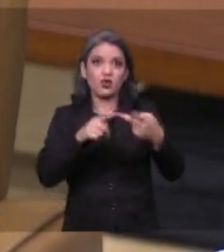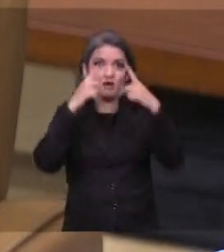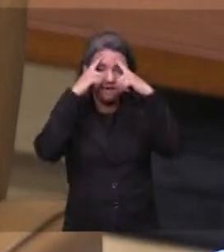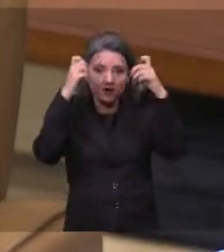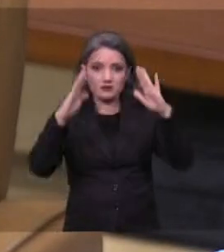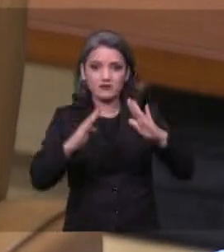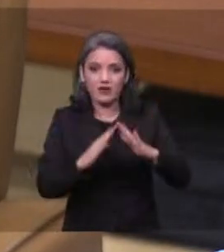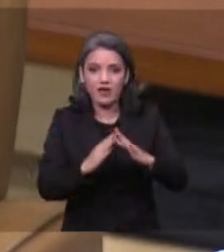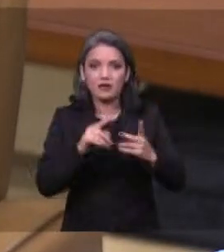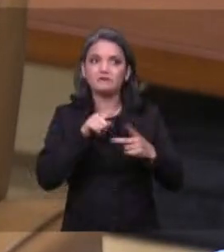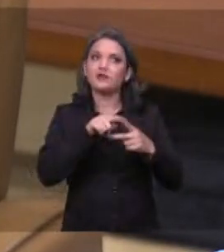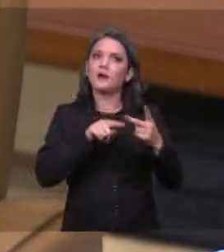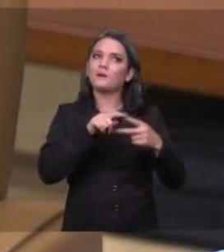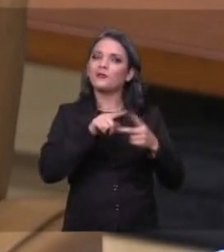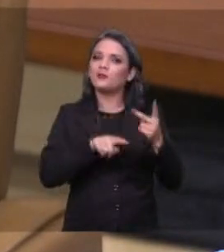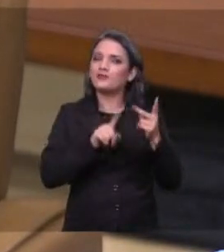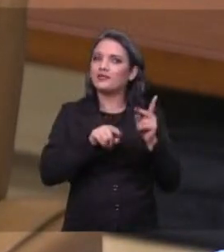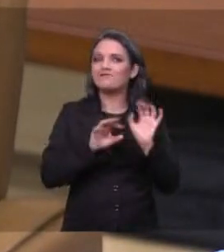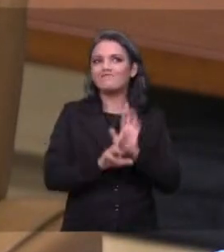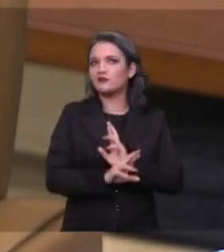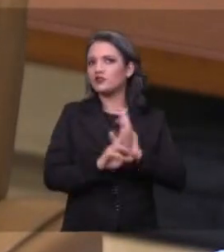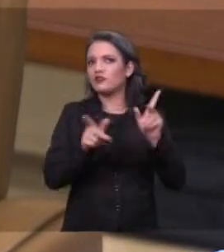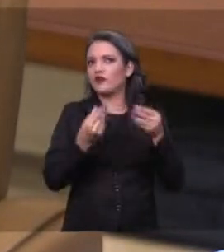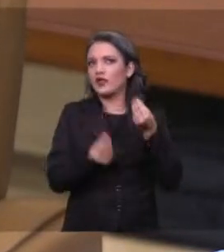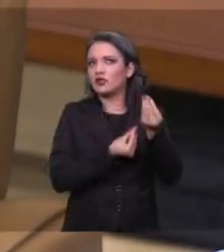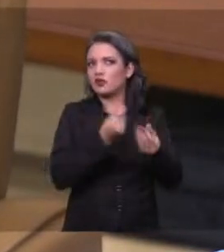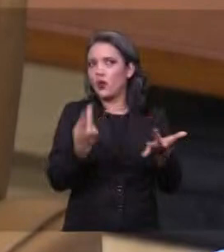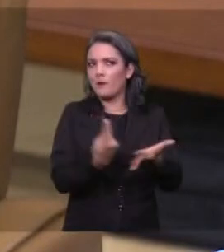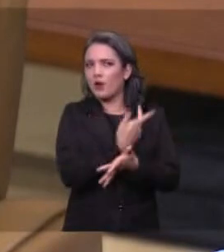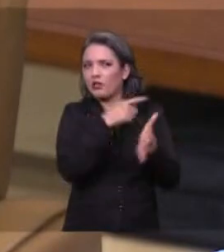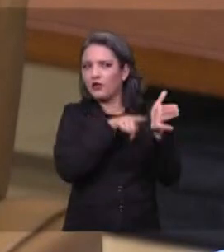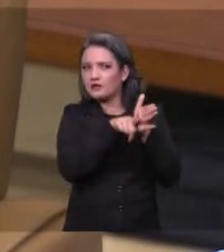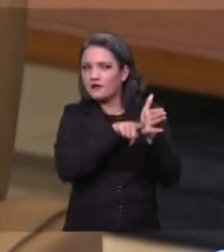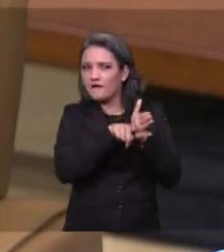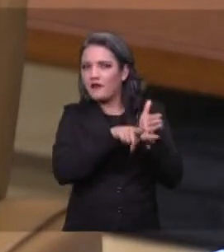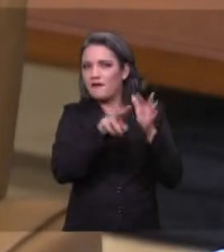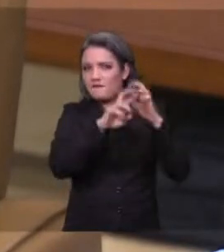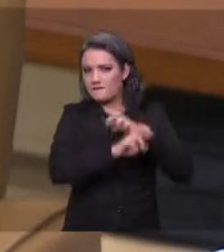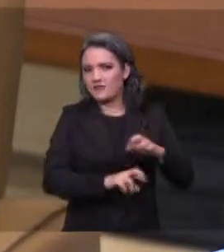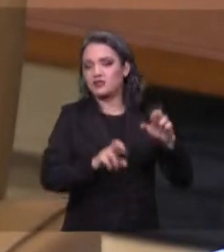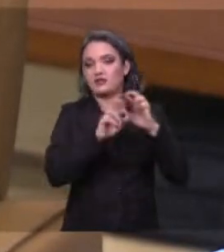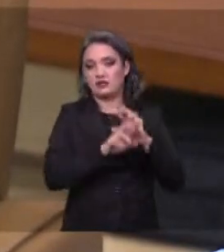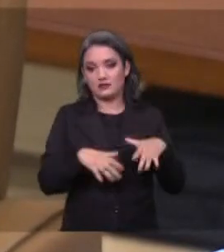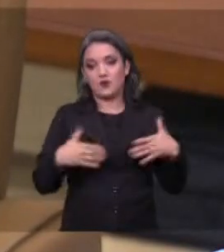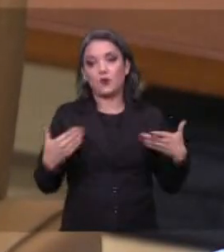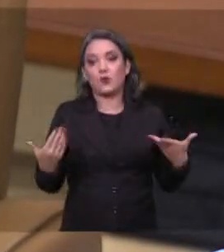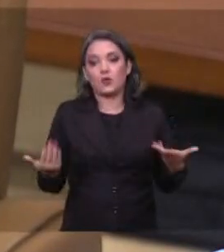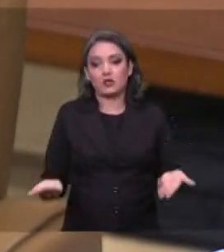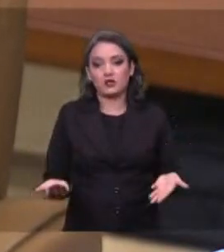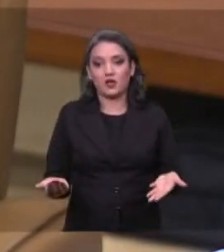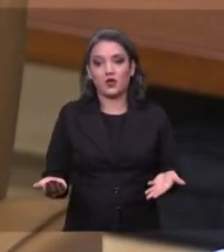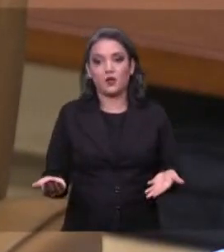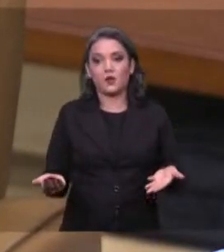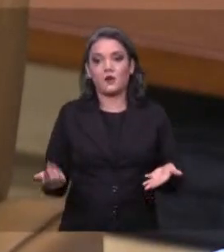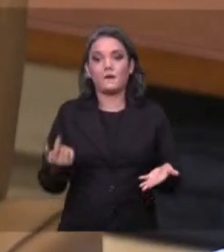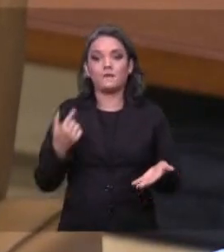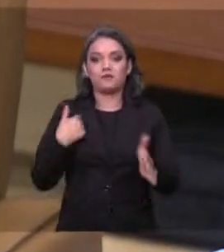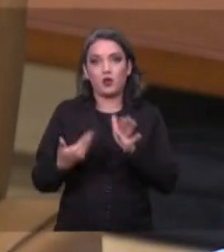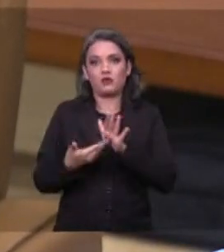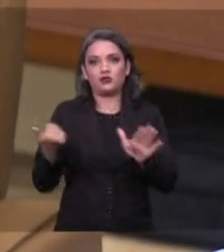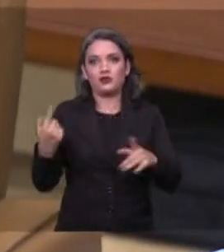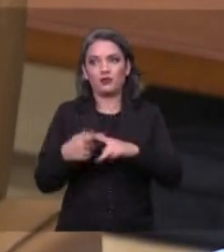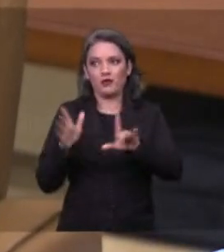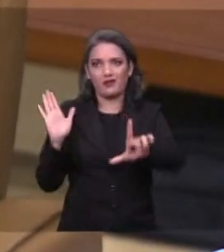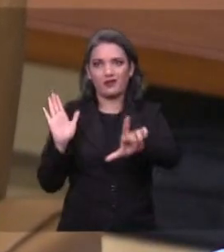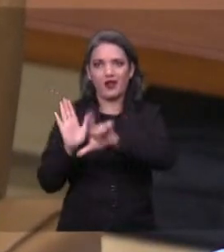pela peculiaridade da persecução penal. Acho que somente isso eu excluo, além do que a lei